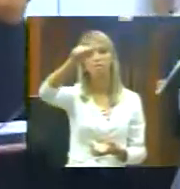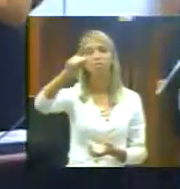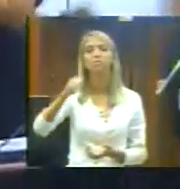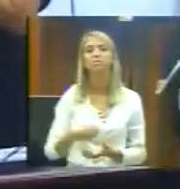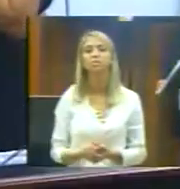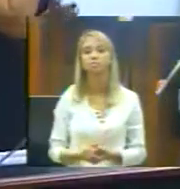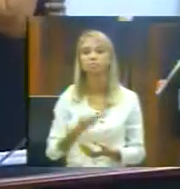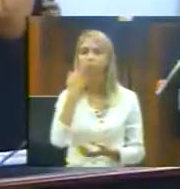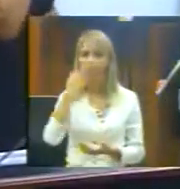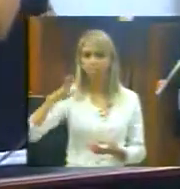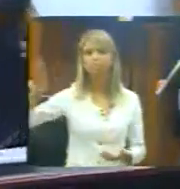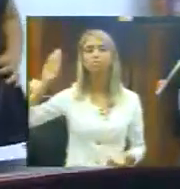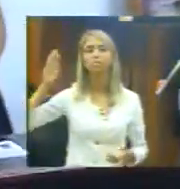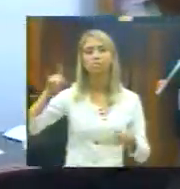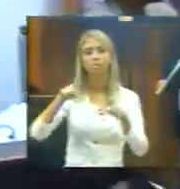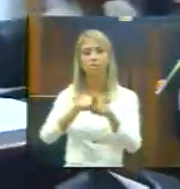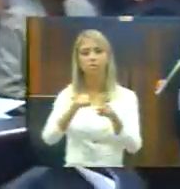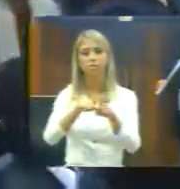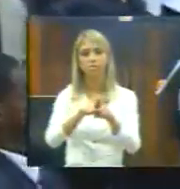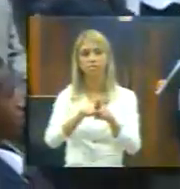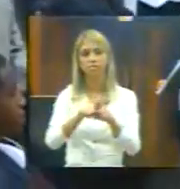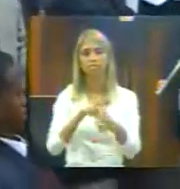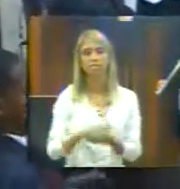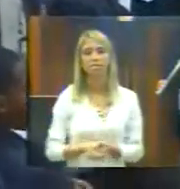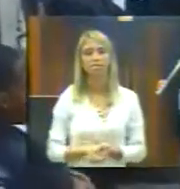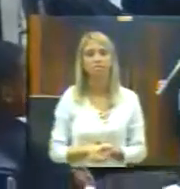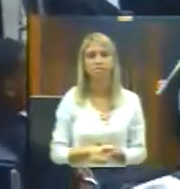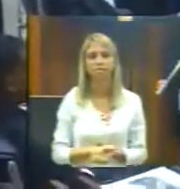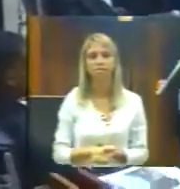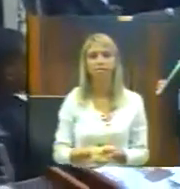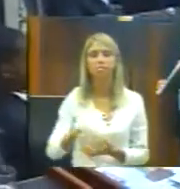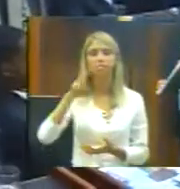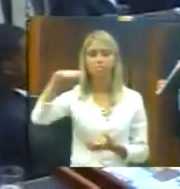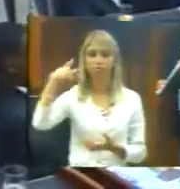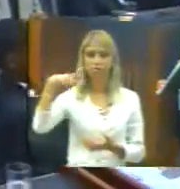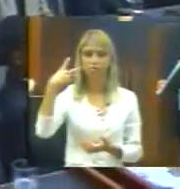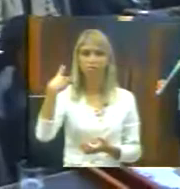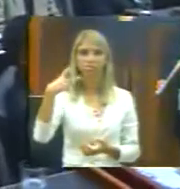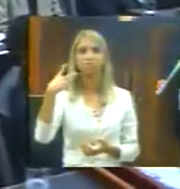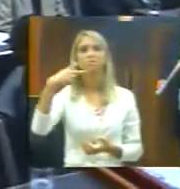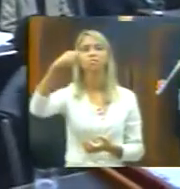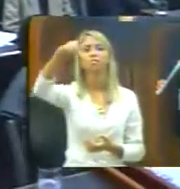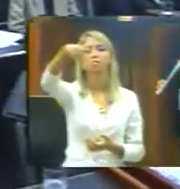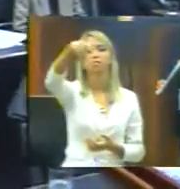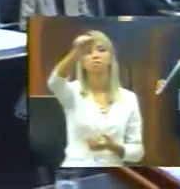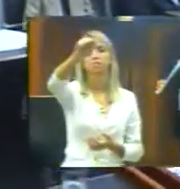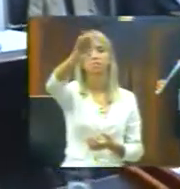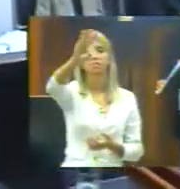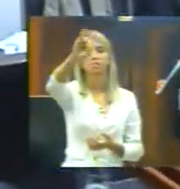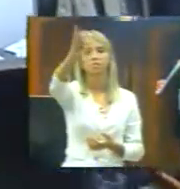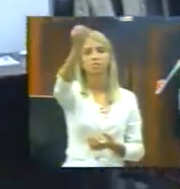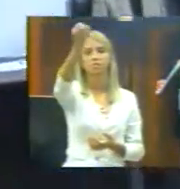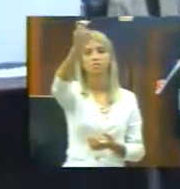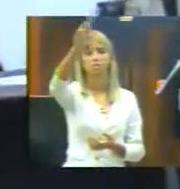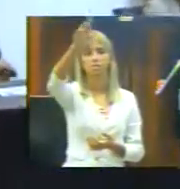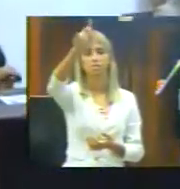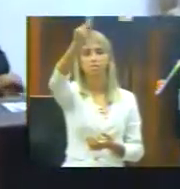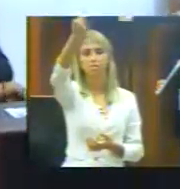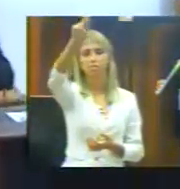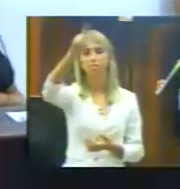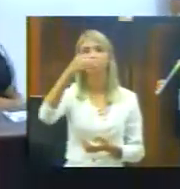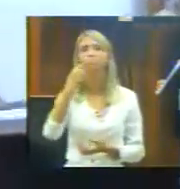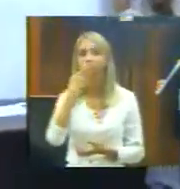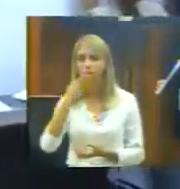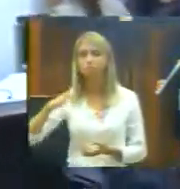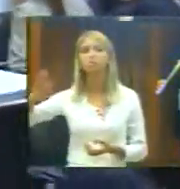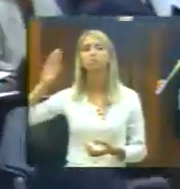Santos. Assim, eu prometo. Com a palavra, o nosso nobre vereador, Patrick da Silva Alpande. Assim, eu